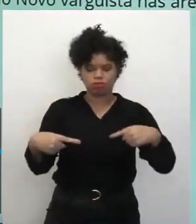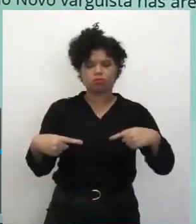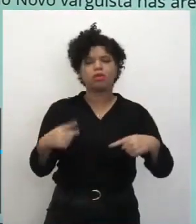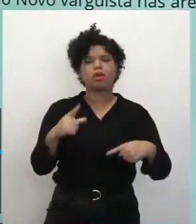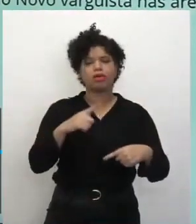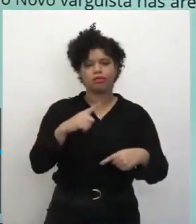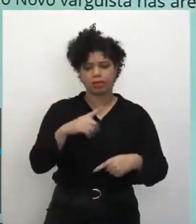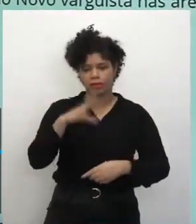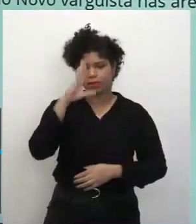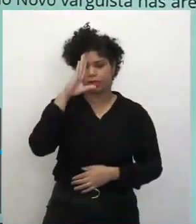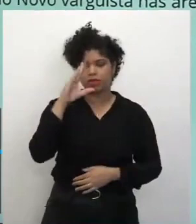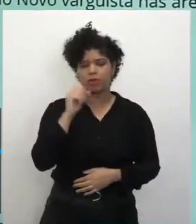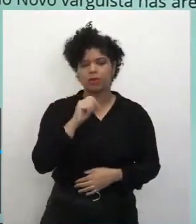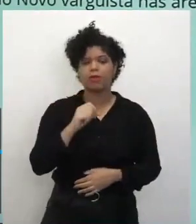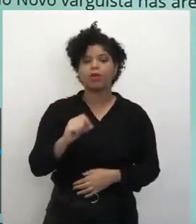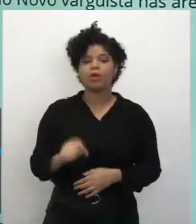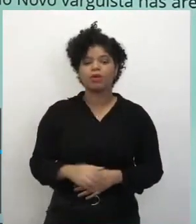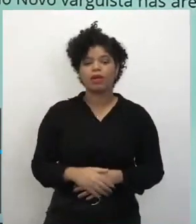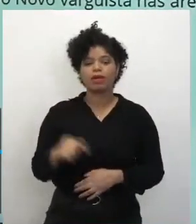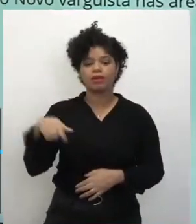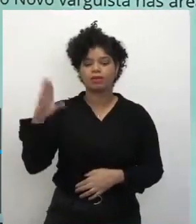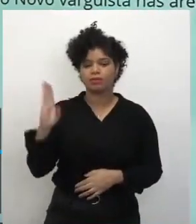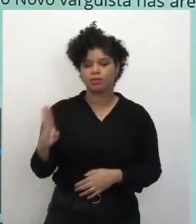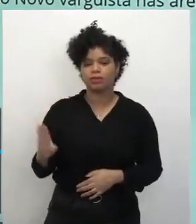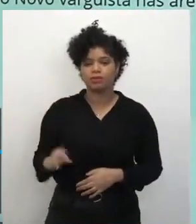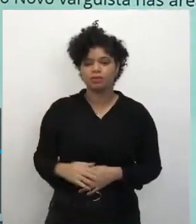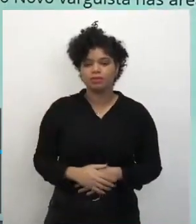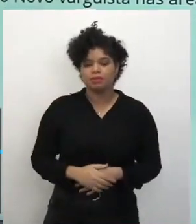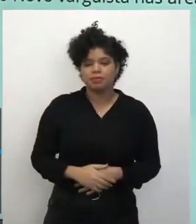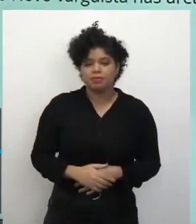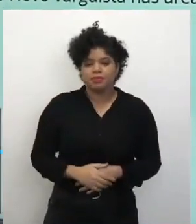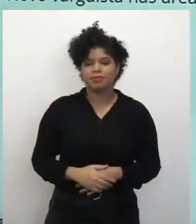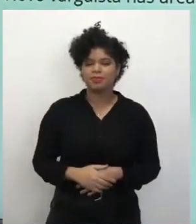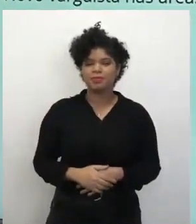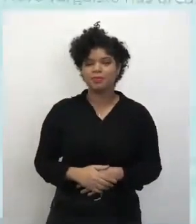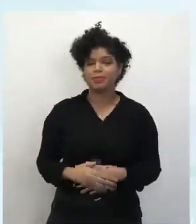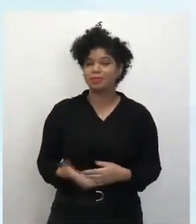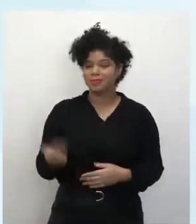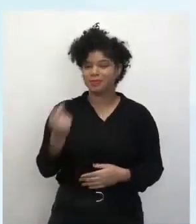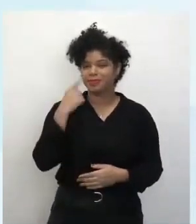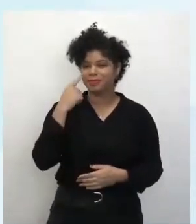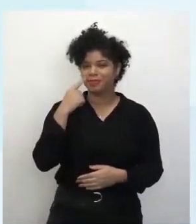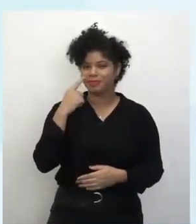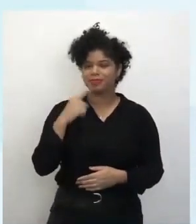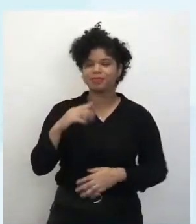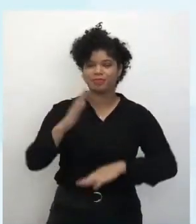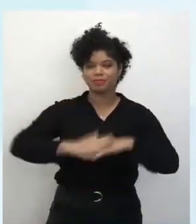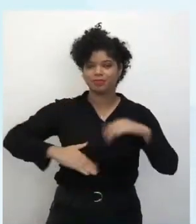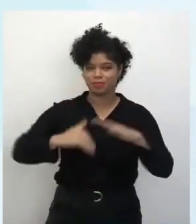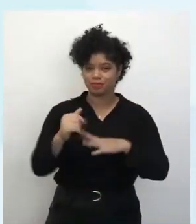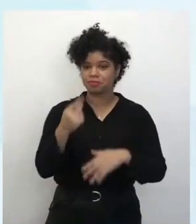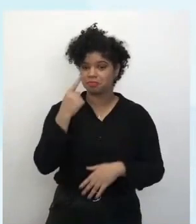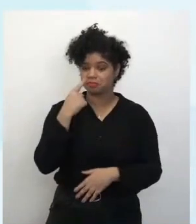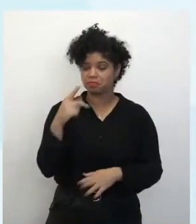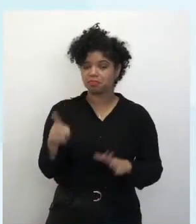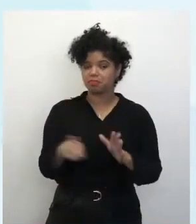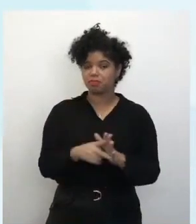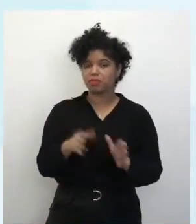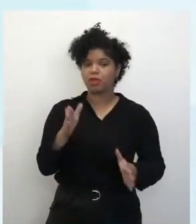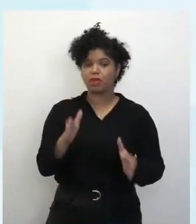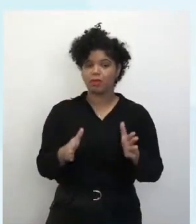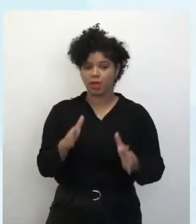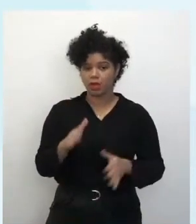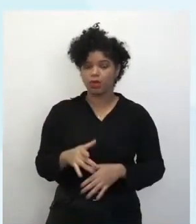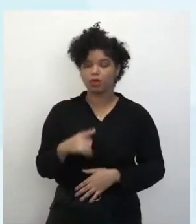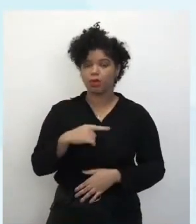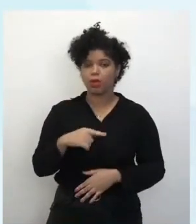afetam direta isso vai afetar evidentemente o Brasil vamo continuar os objetivos apresentaram o estado novo varguista nas